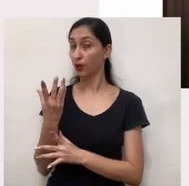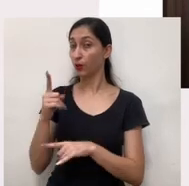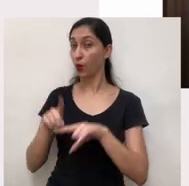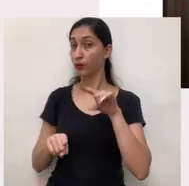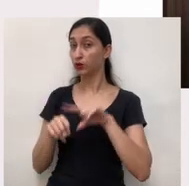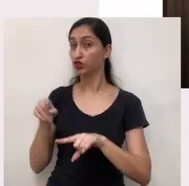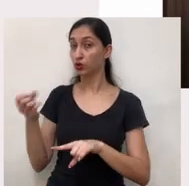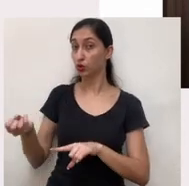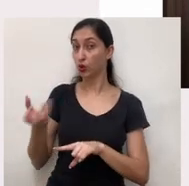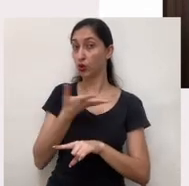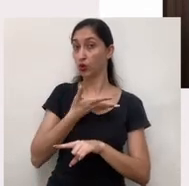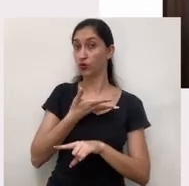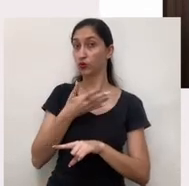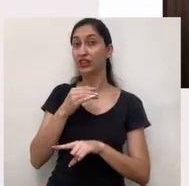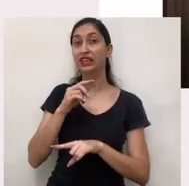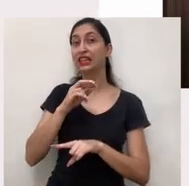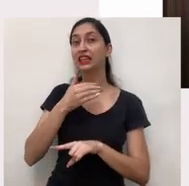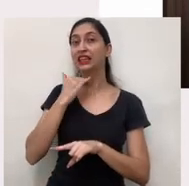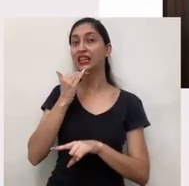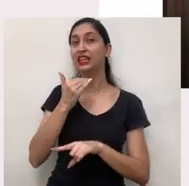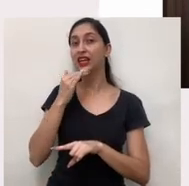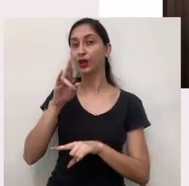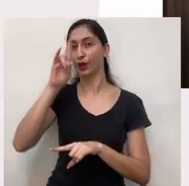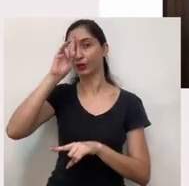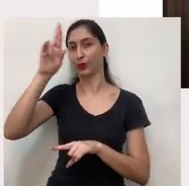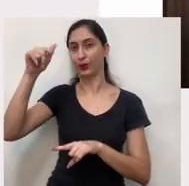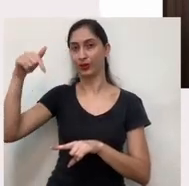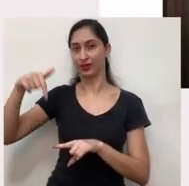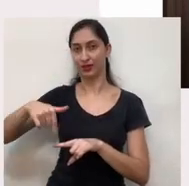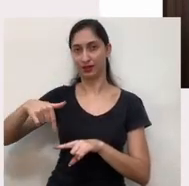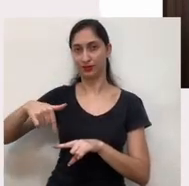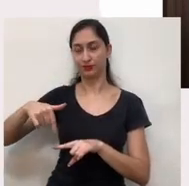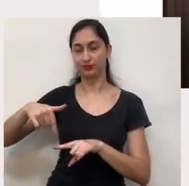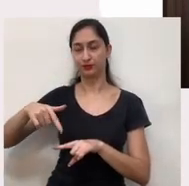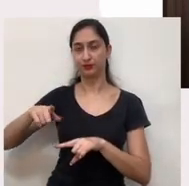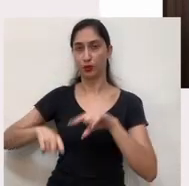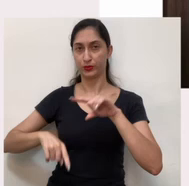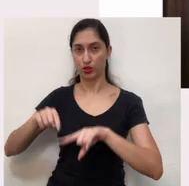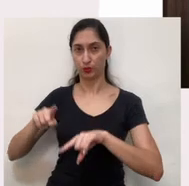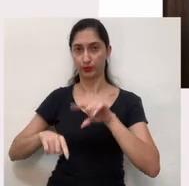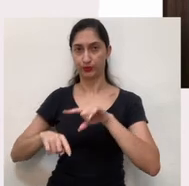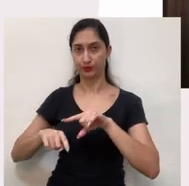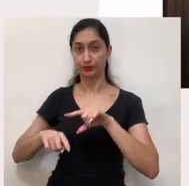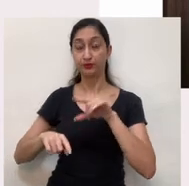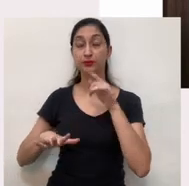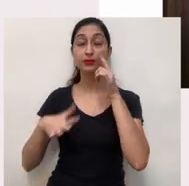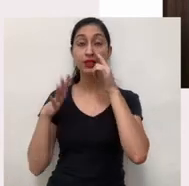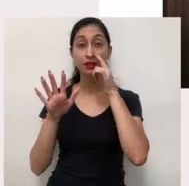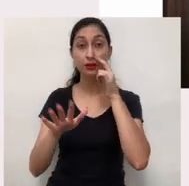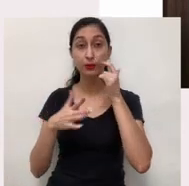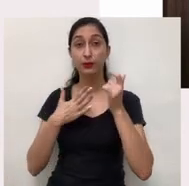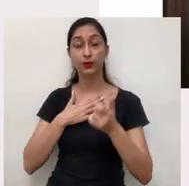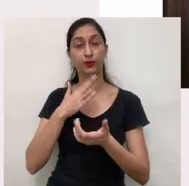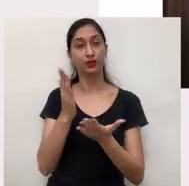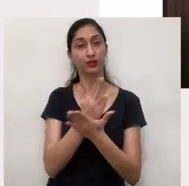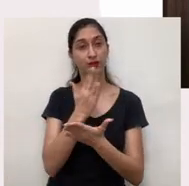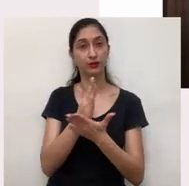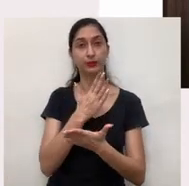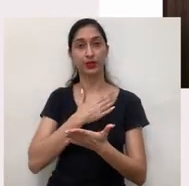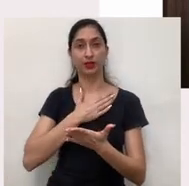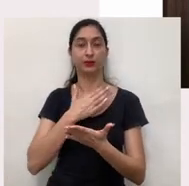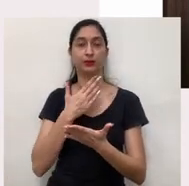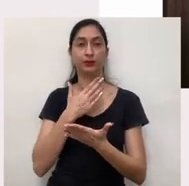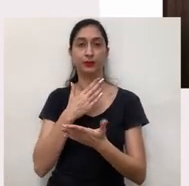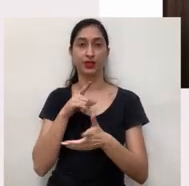Então, foi muito esse o percurso assim, da tese, do livro e da pesquisa, né? É